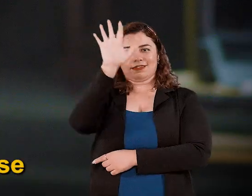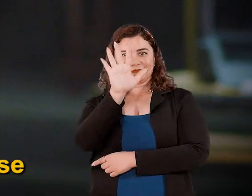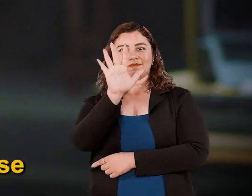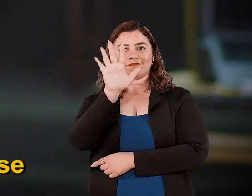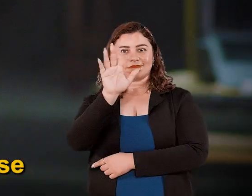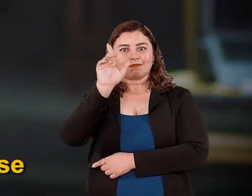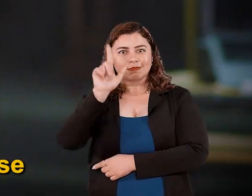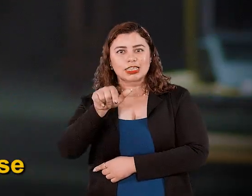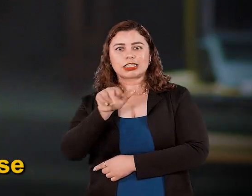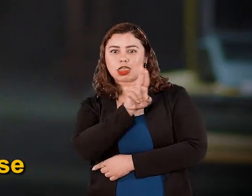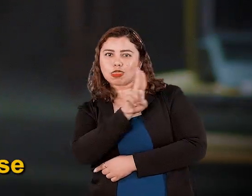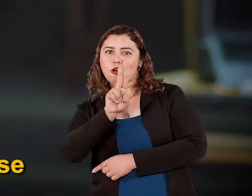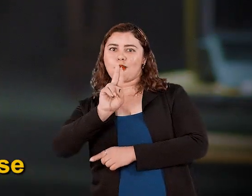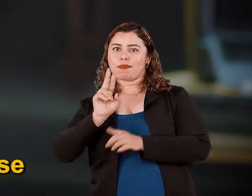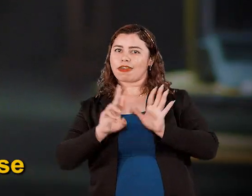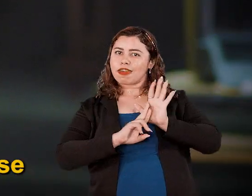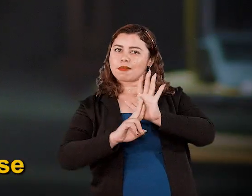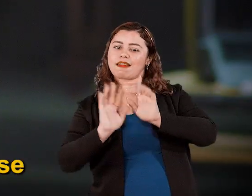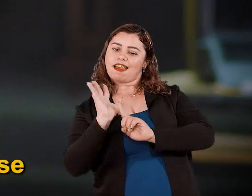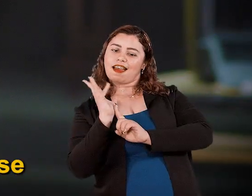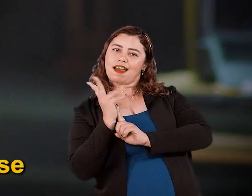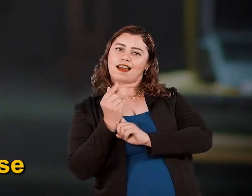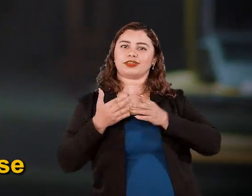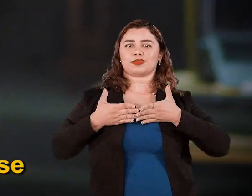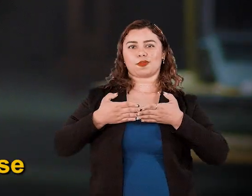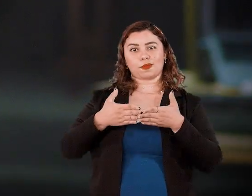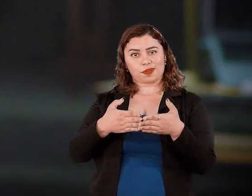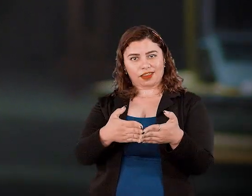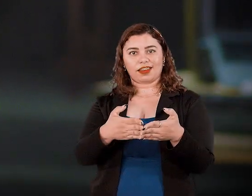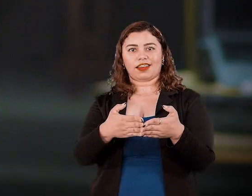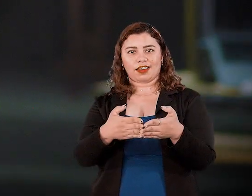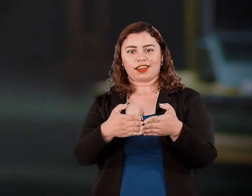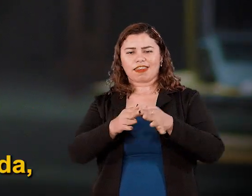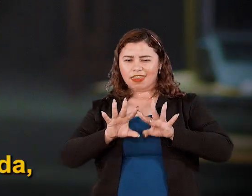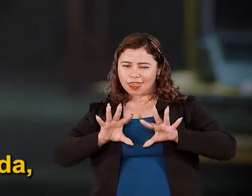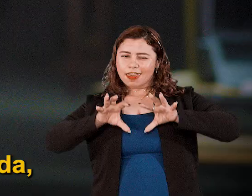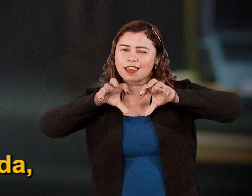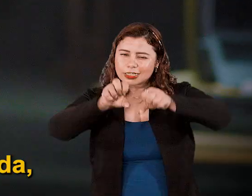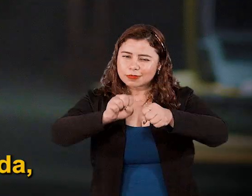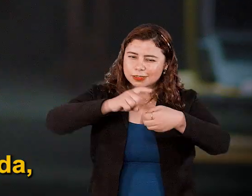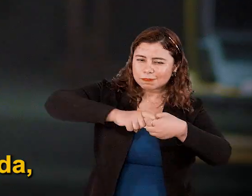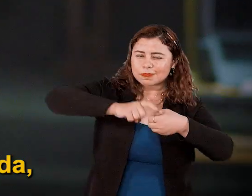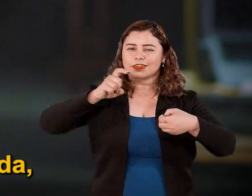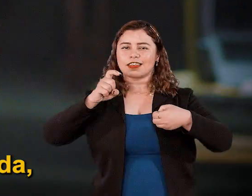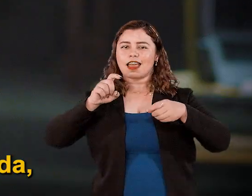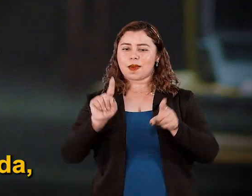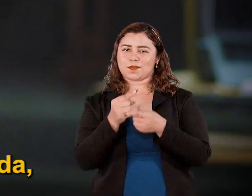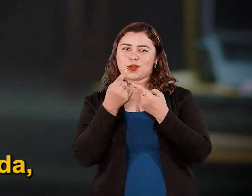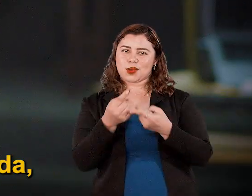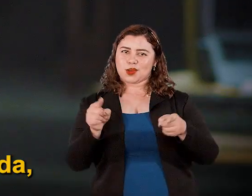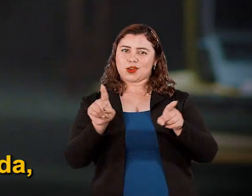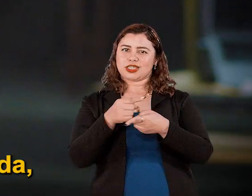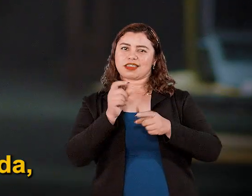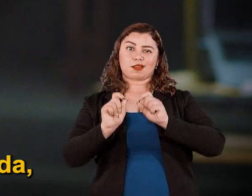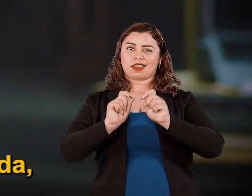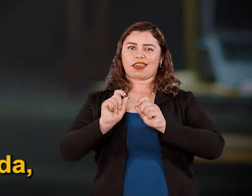brasileira, desse nome da arte corumbaense, e resgatar